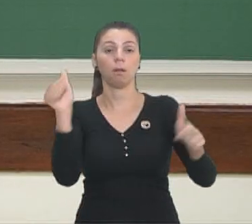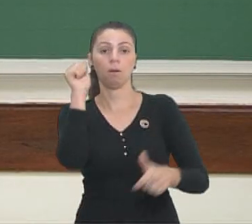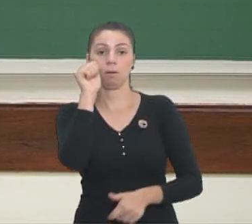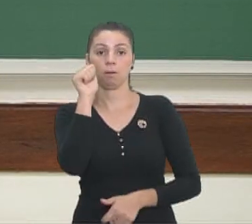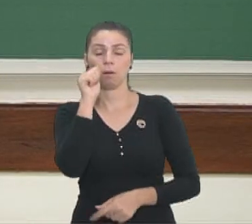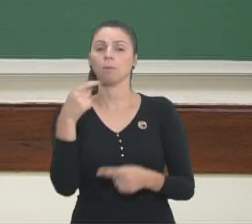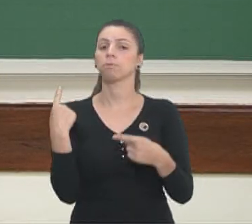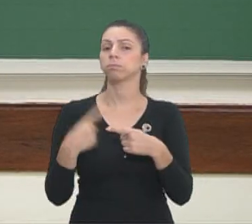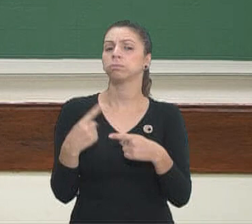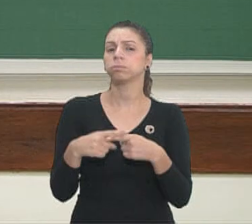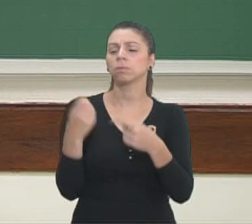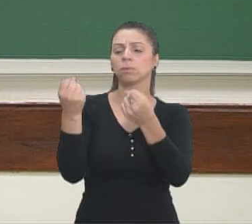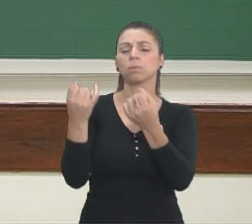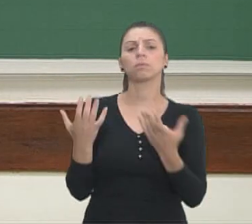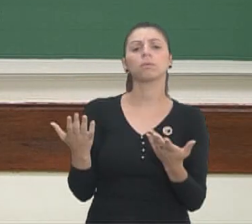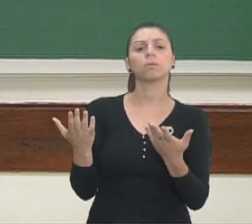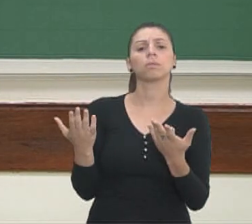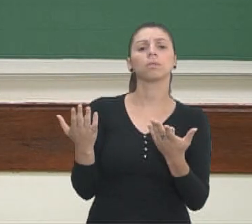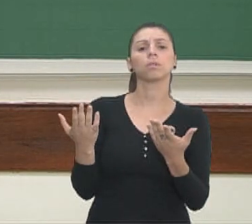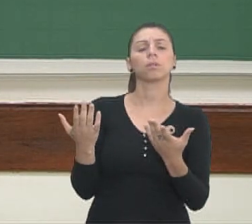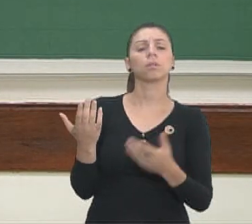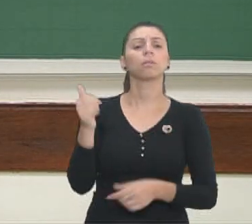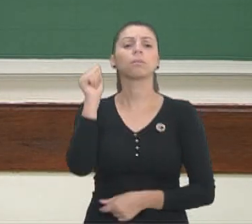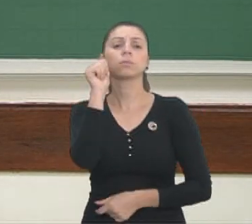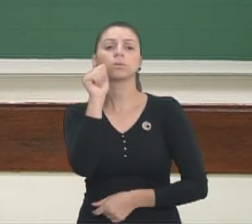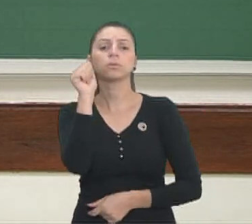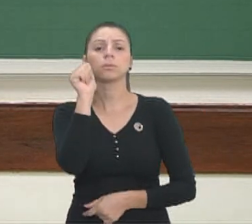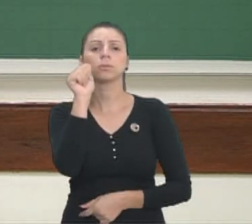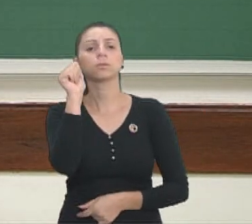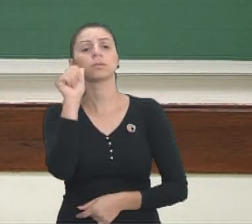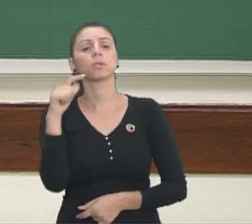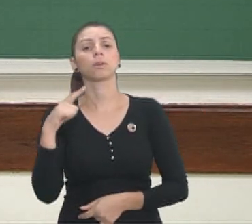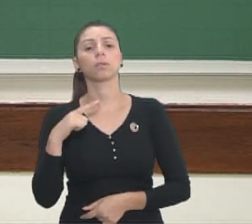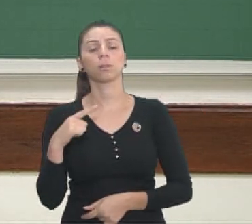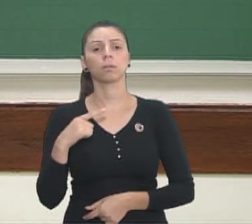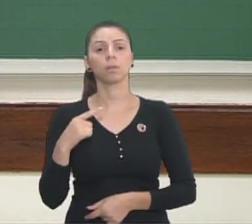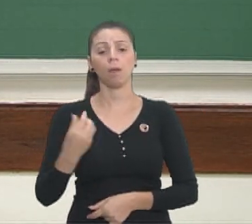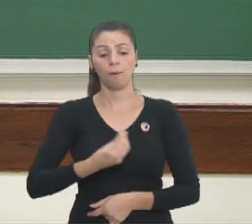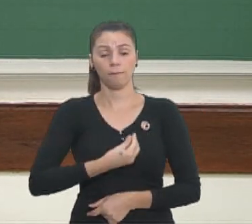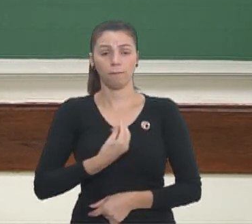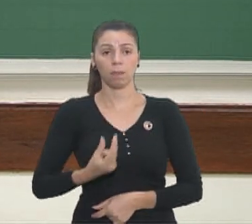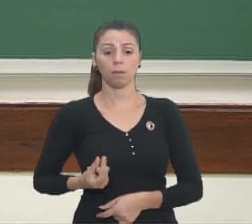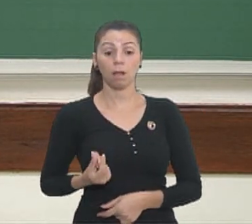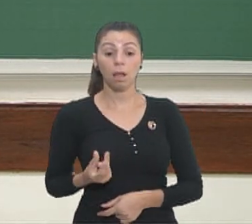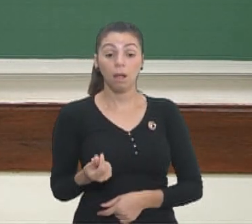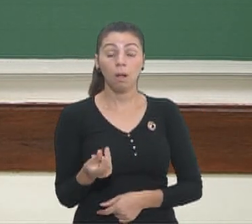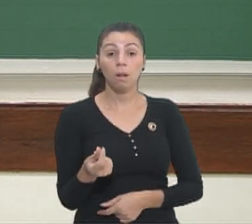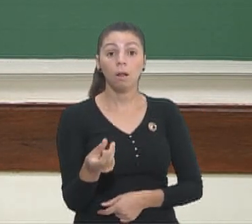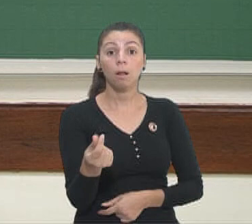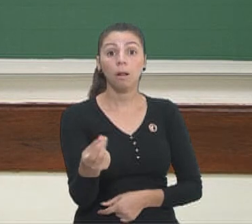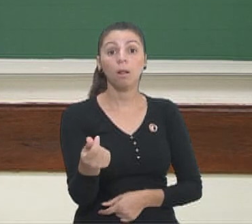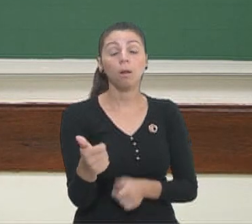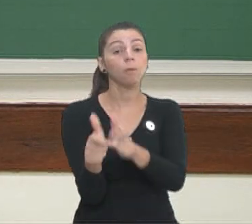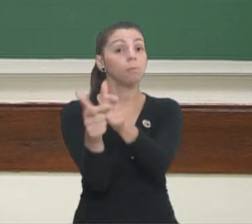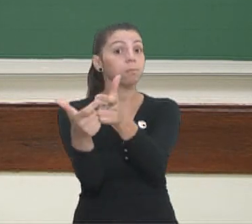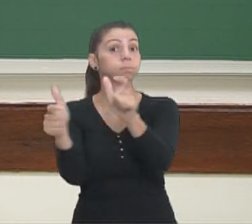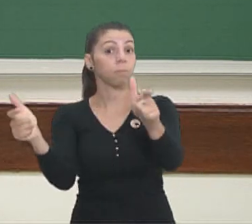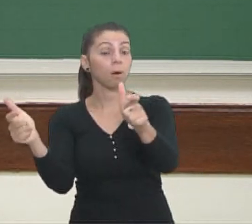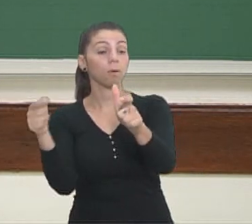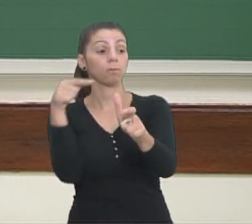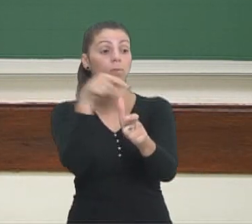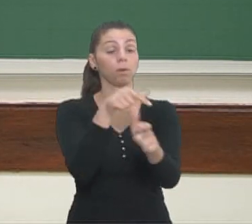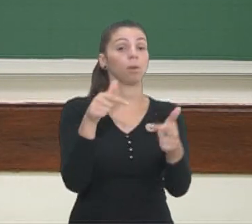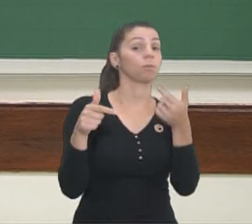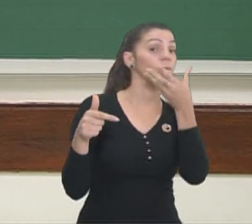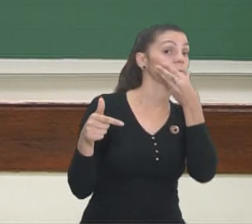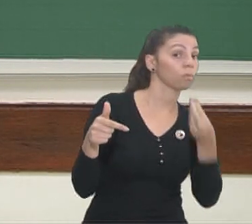os motivos que a mulher está tendo um tempo de vida maior que os dos homens? Não quer dizer que todas vão viver